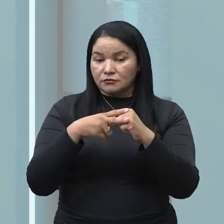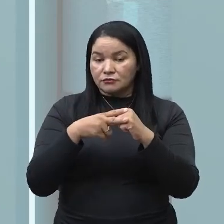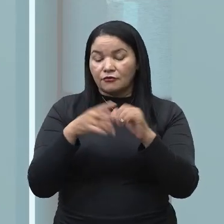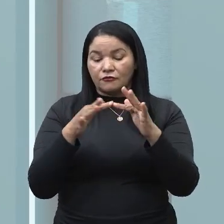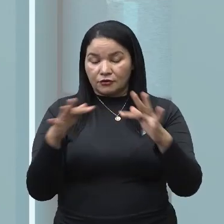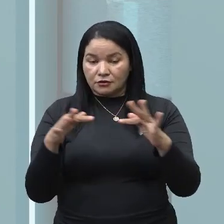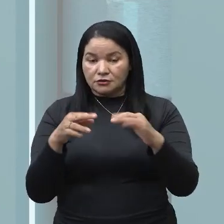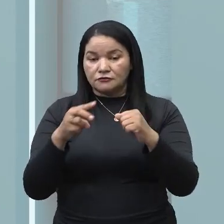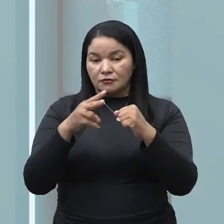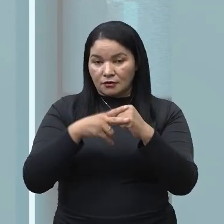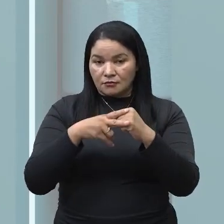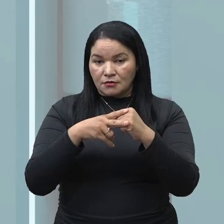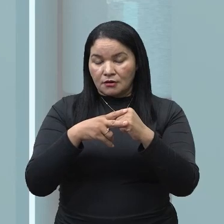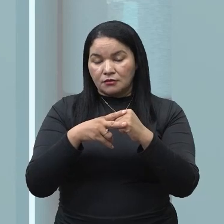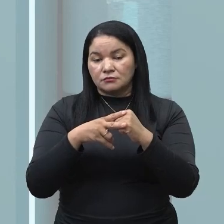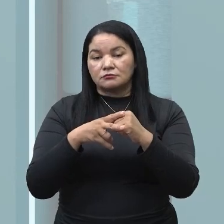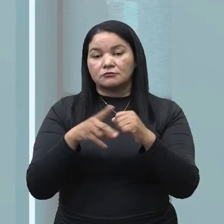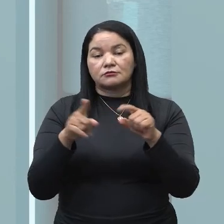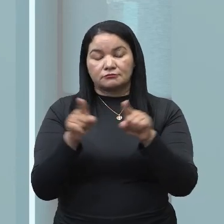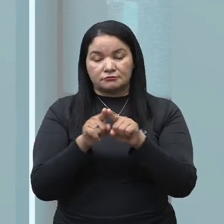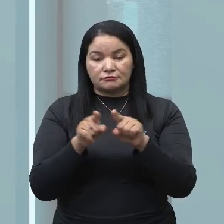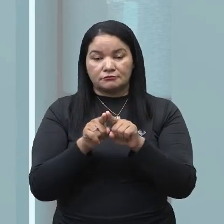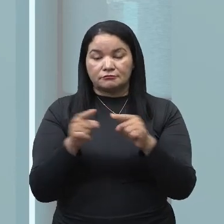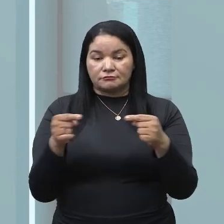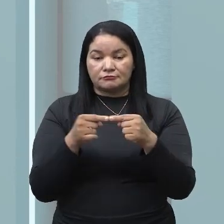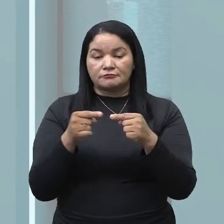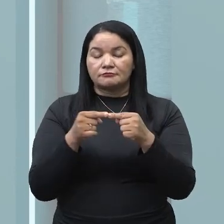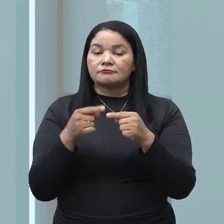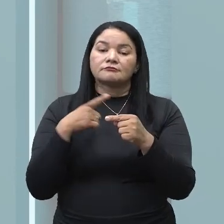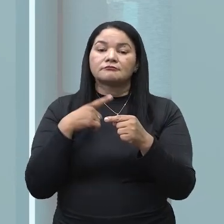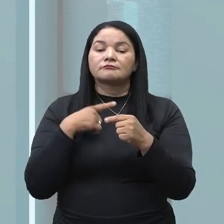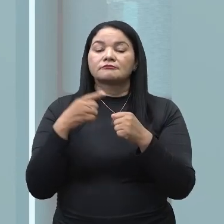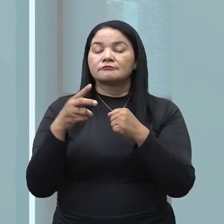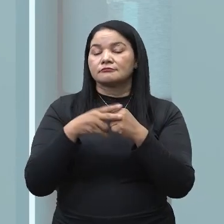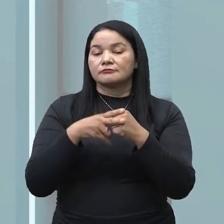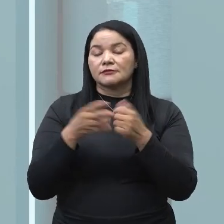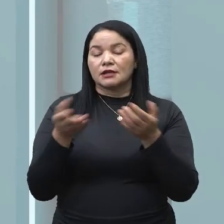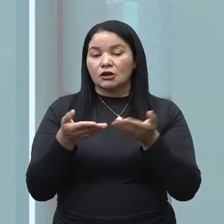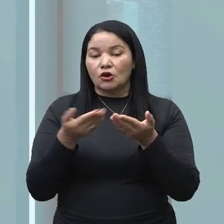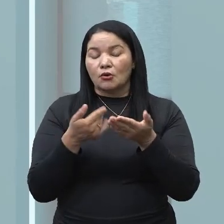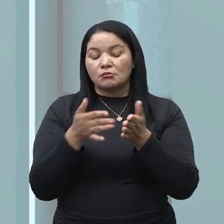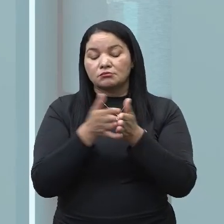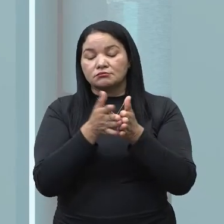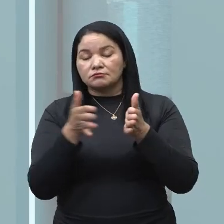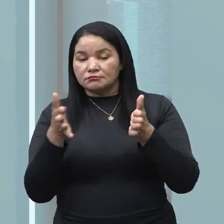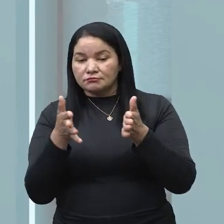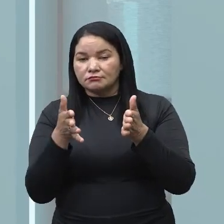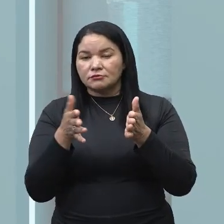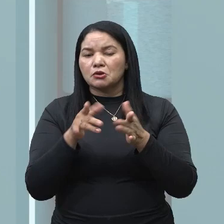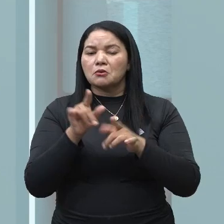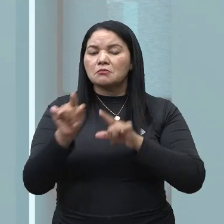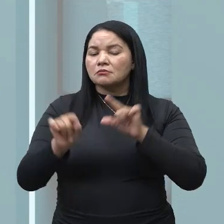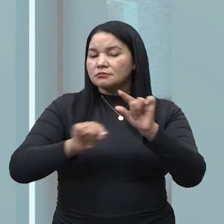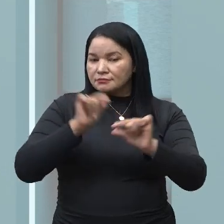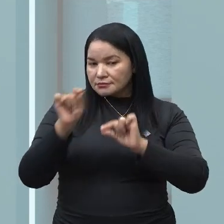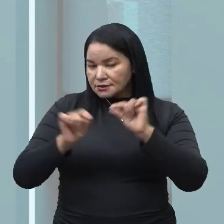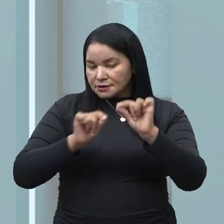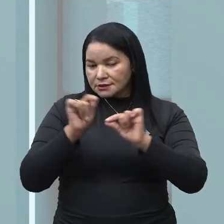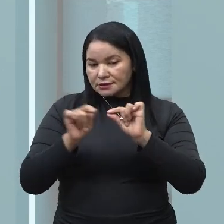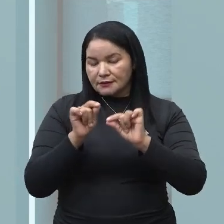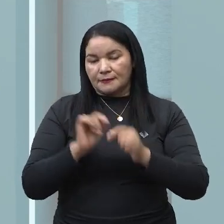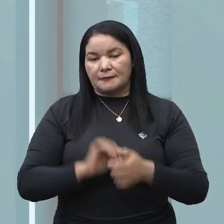também, ela tem um verbo. E agora nós vamos entender o período. O que vem ser o período? Olha